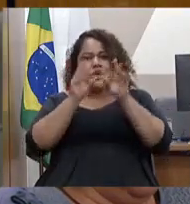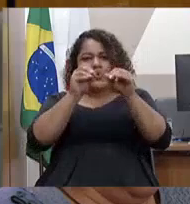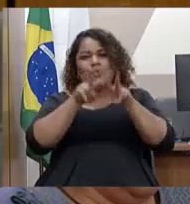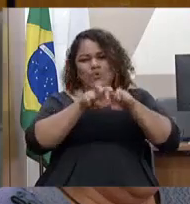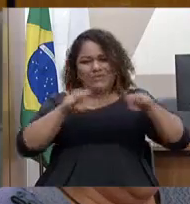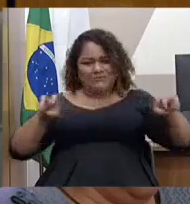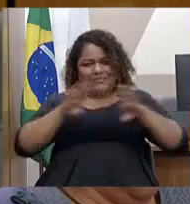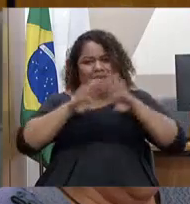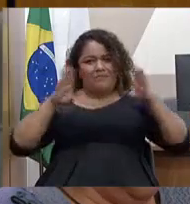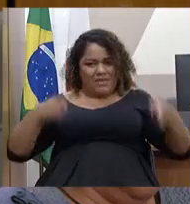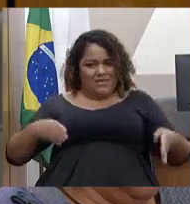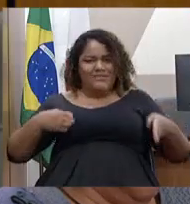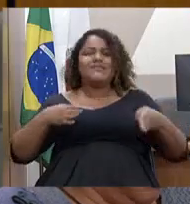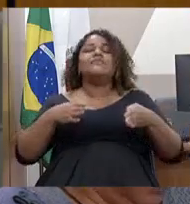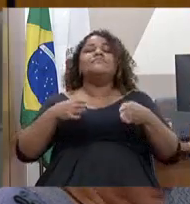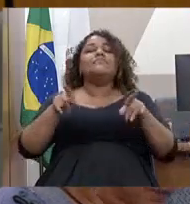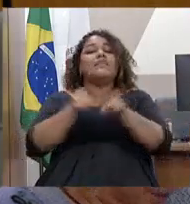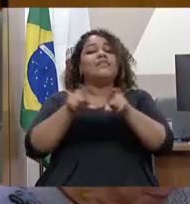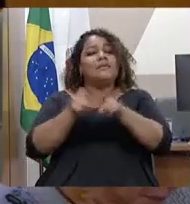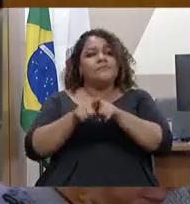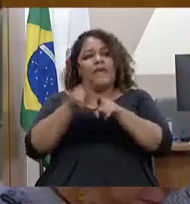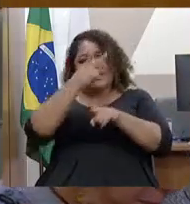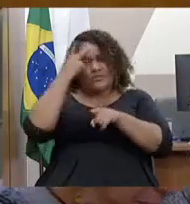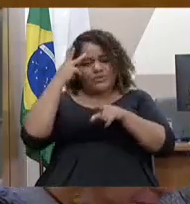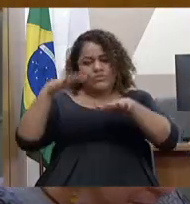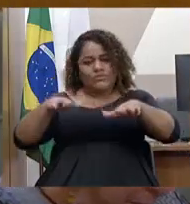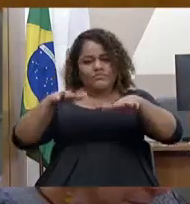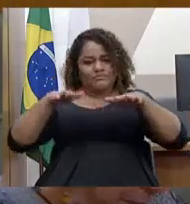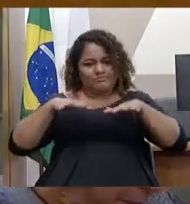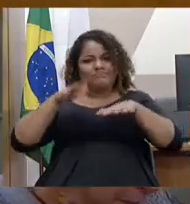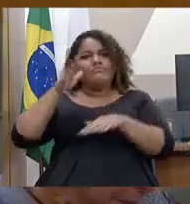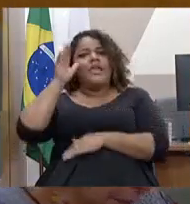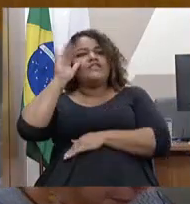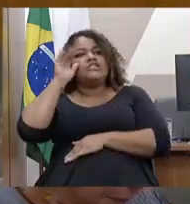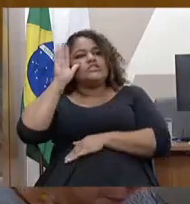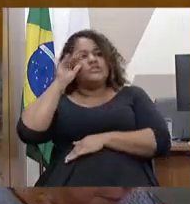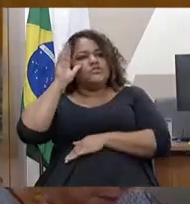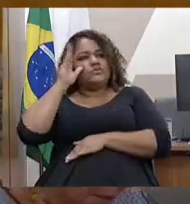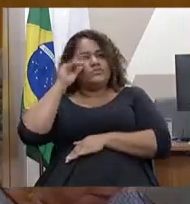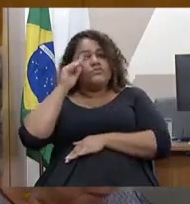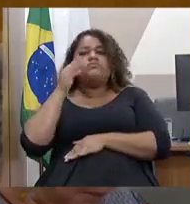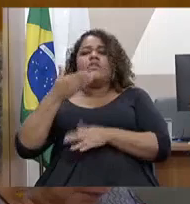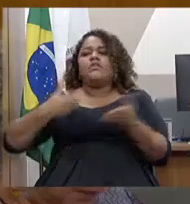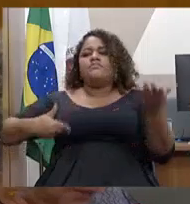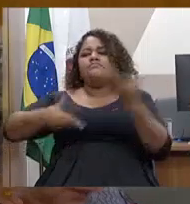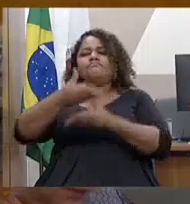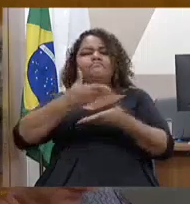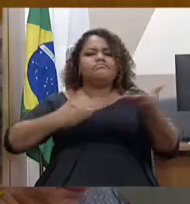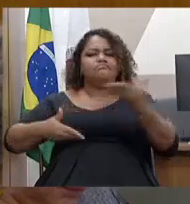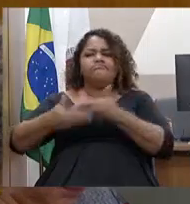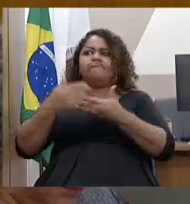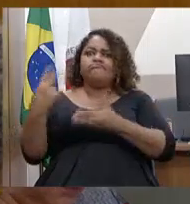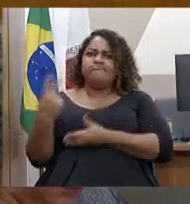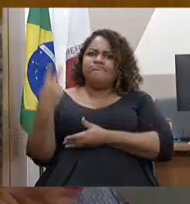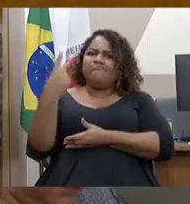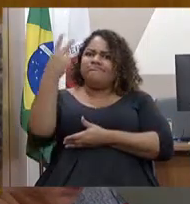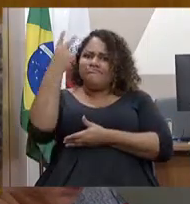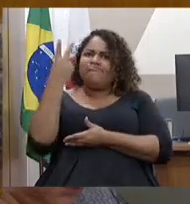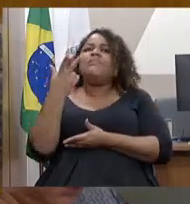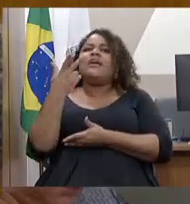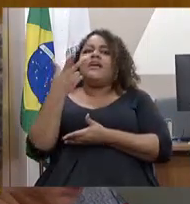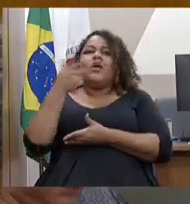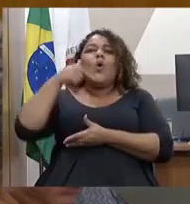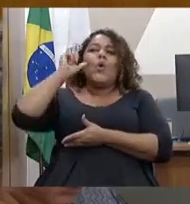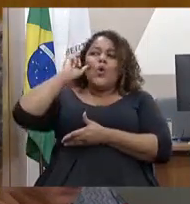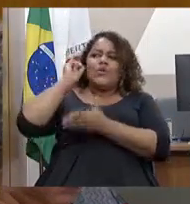aqui nesse rico vamos falar assim essa rica converse que nós tá desde ontem de seminário